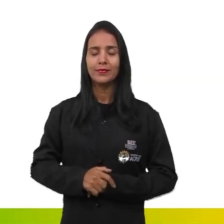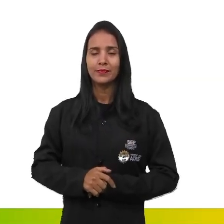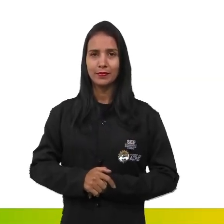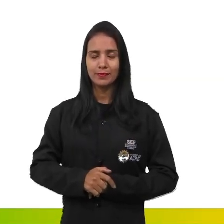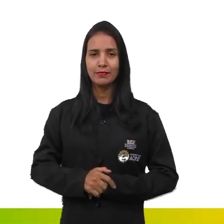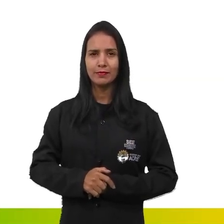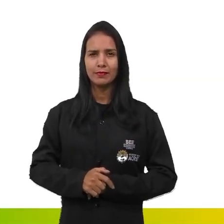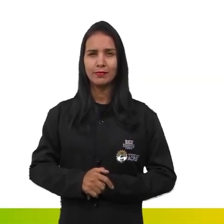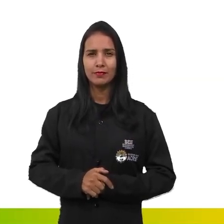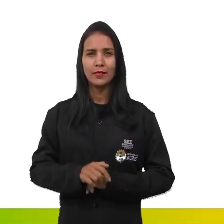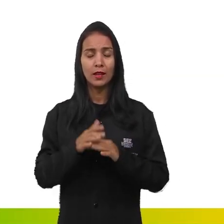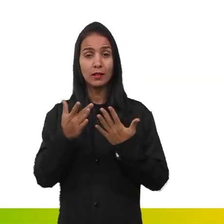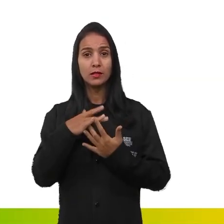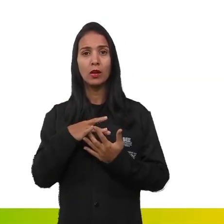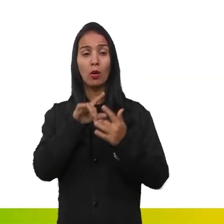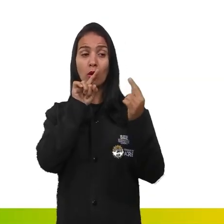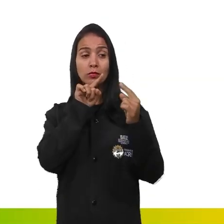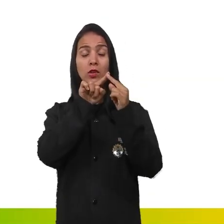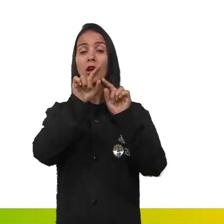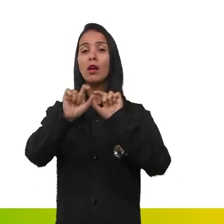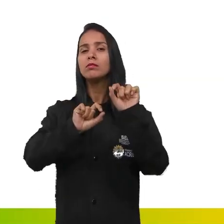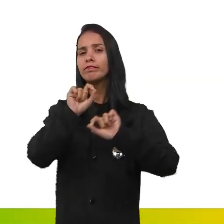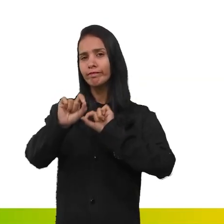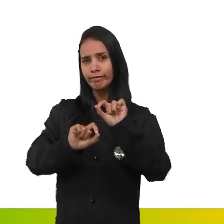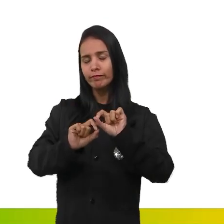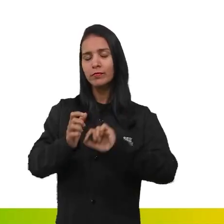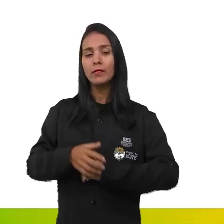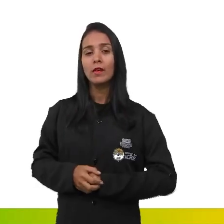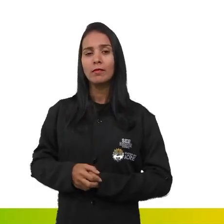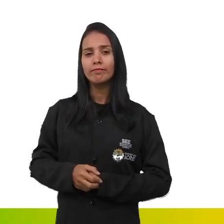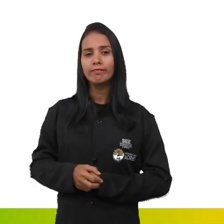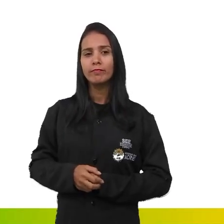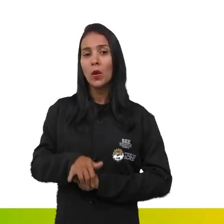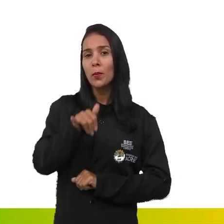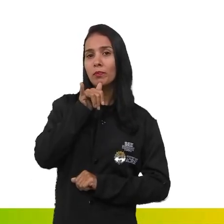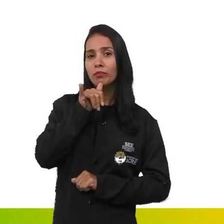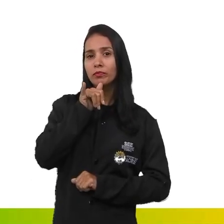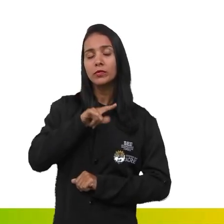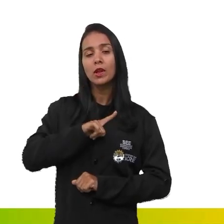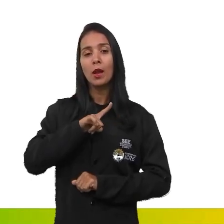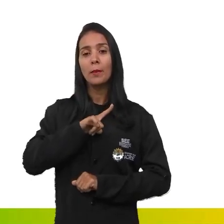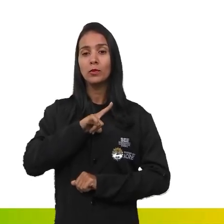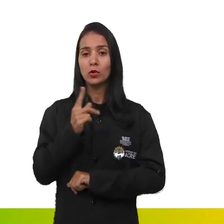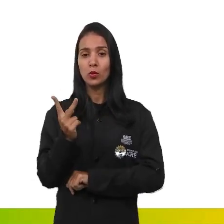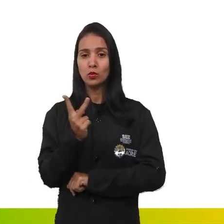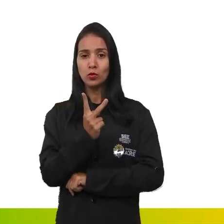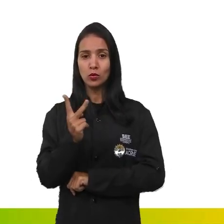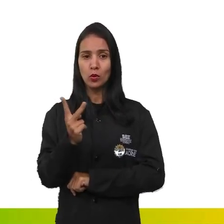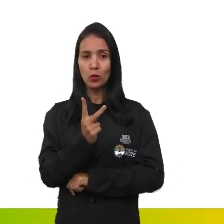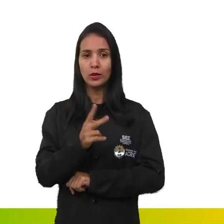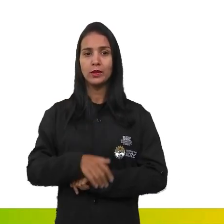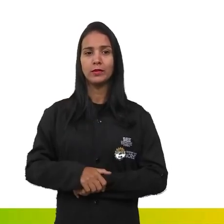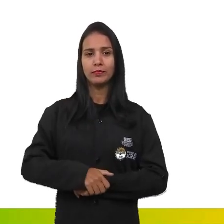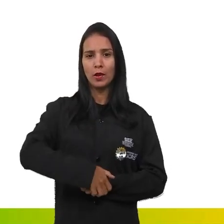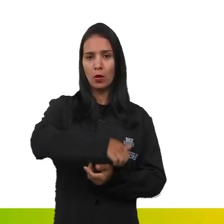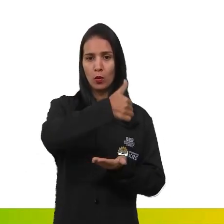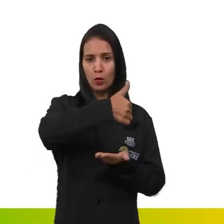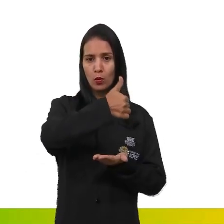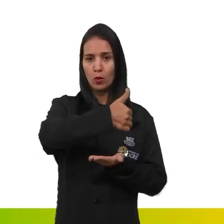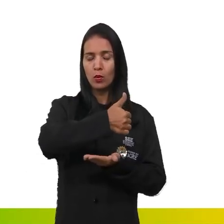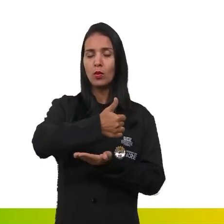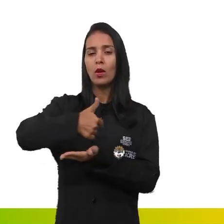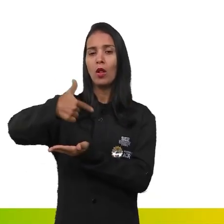A ideia é o seguinte. Digamos que eu tenho dois sólidos aqui, um sólido 1 e um